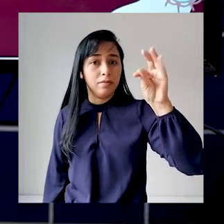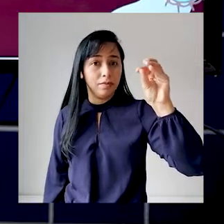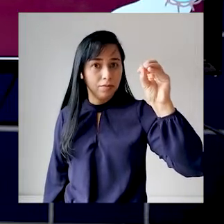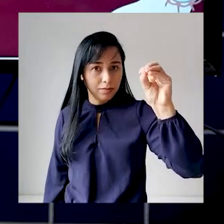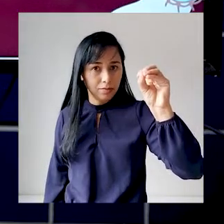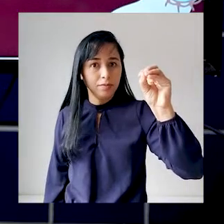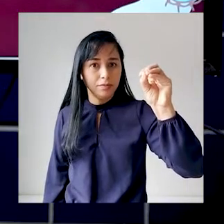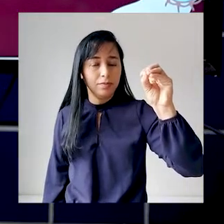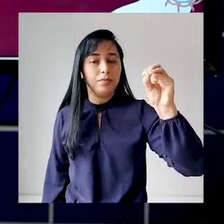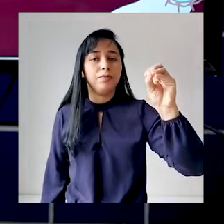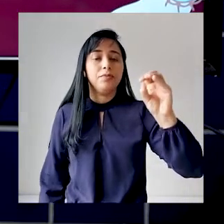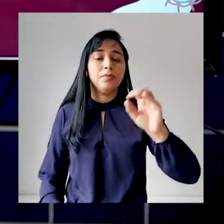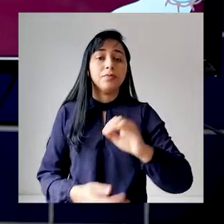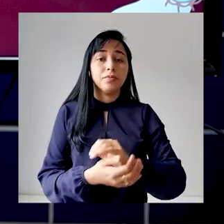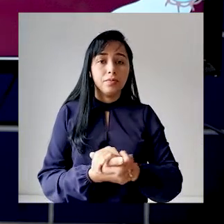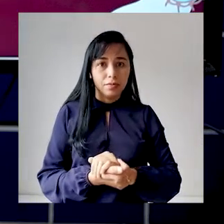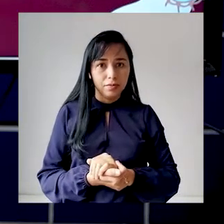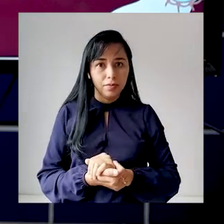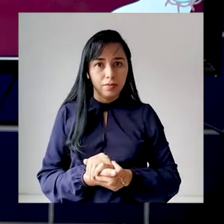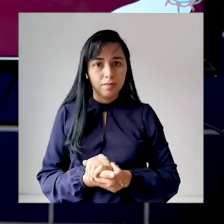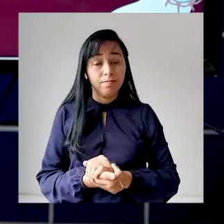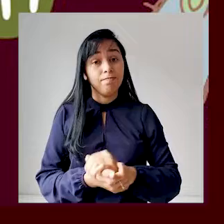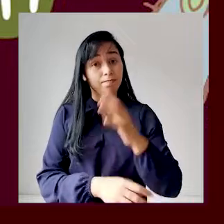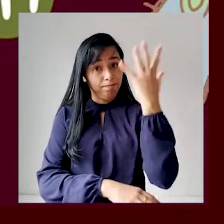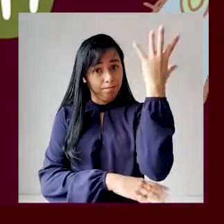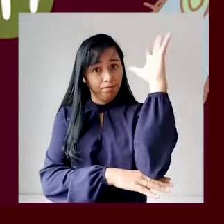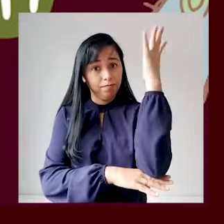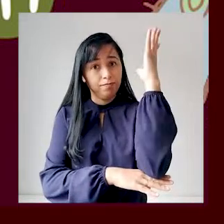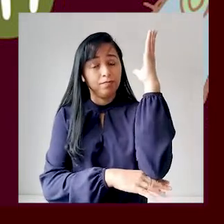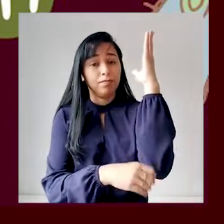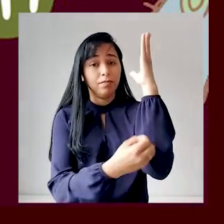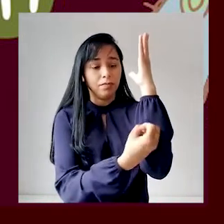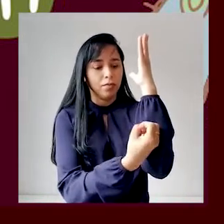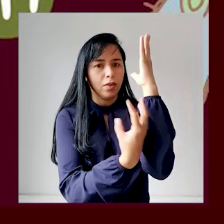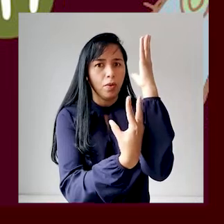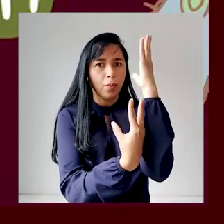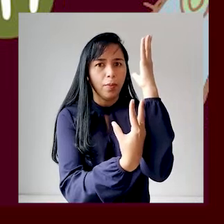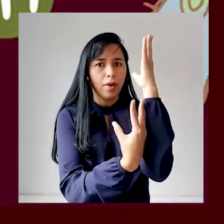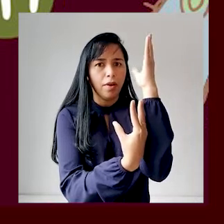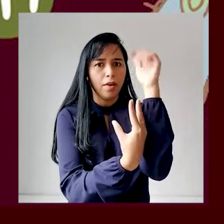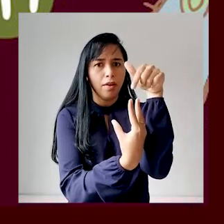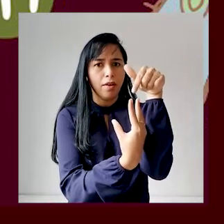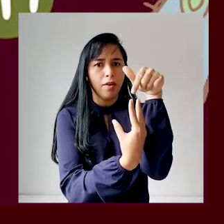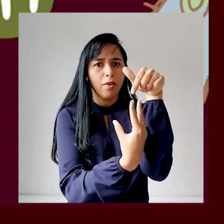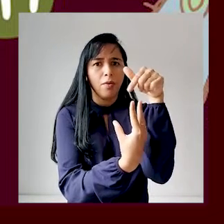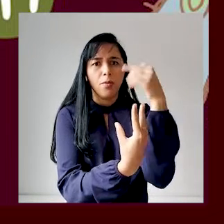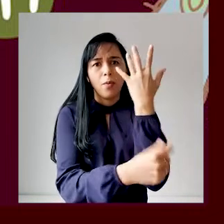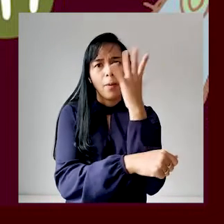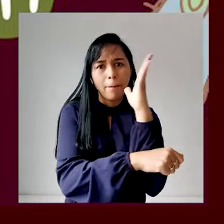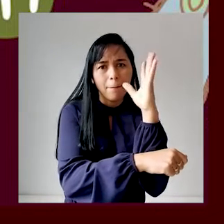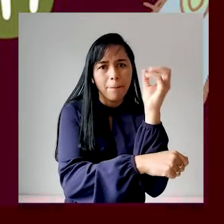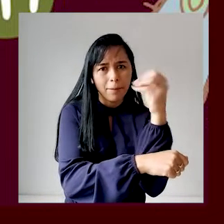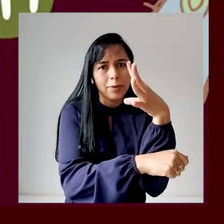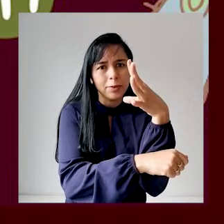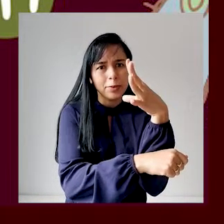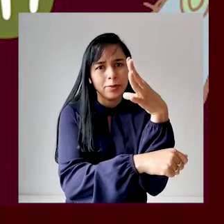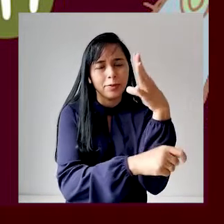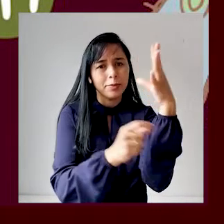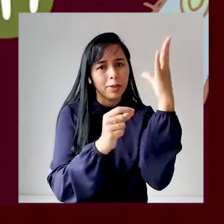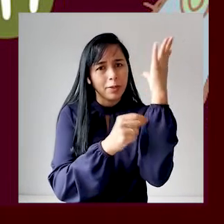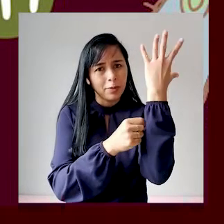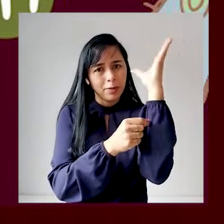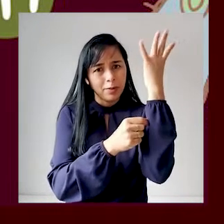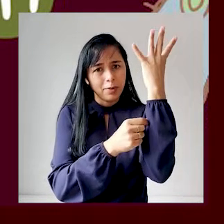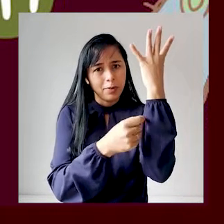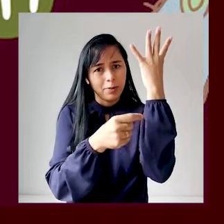propagação vegetativa. Na formação de brotos, vai nascer como se fosse uma outra planta